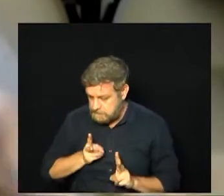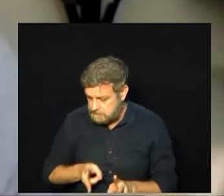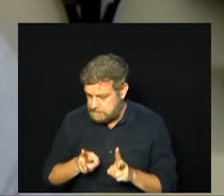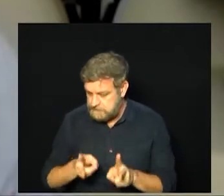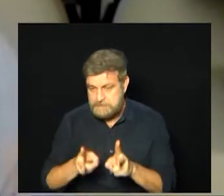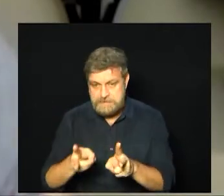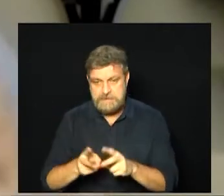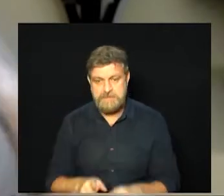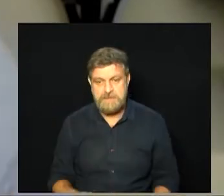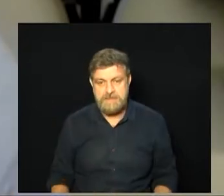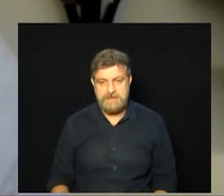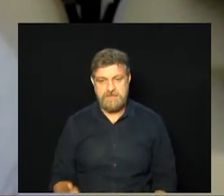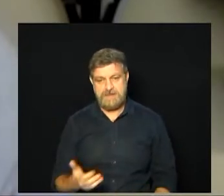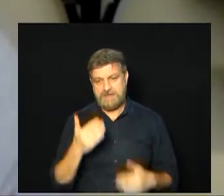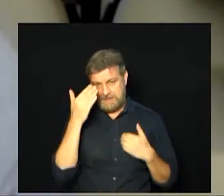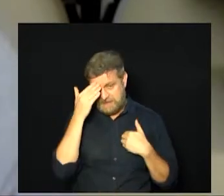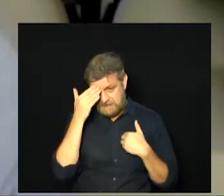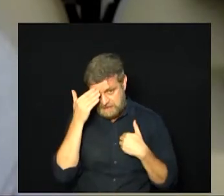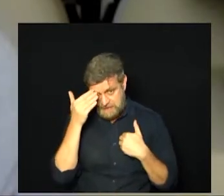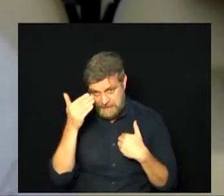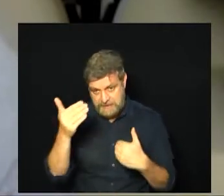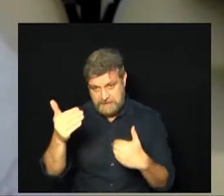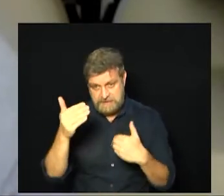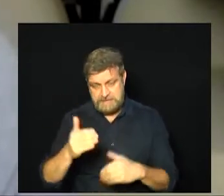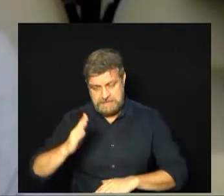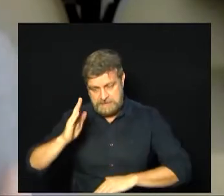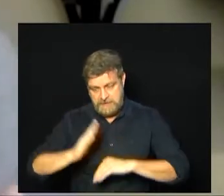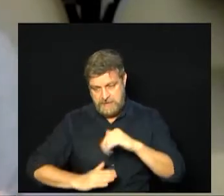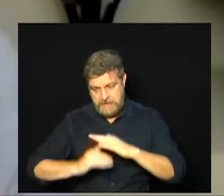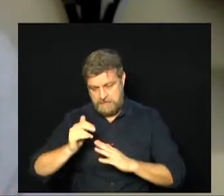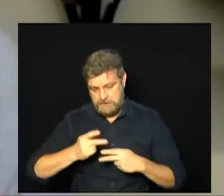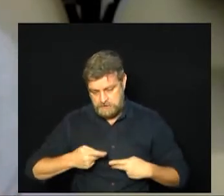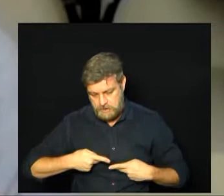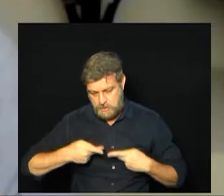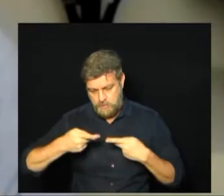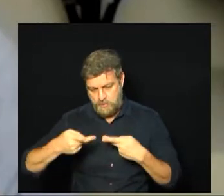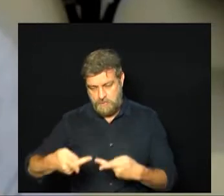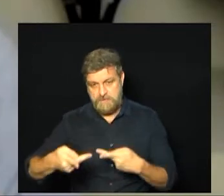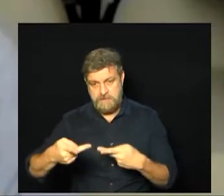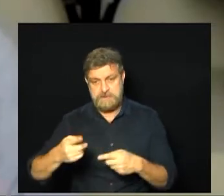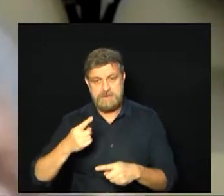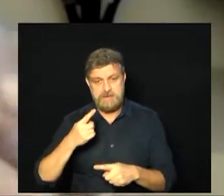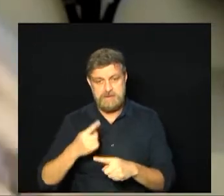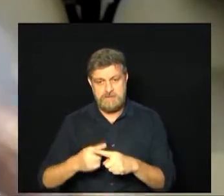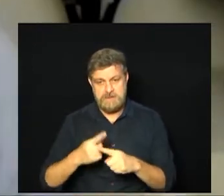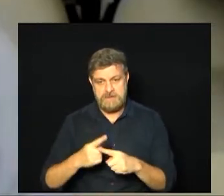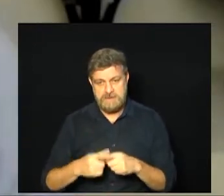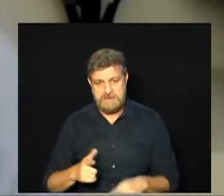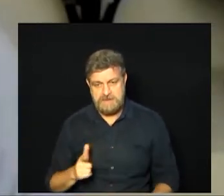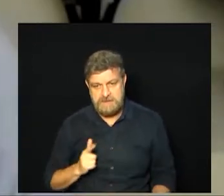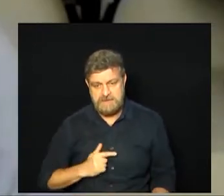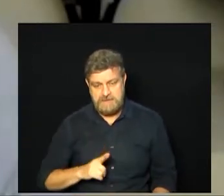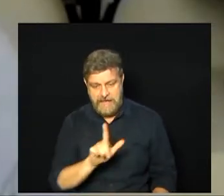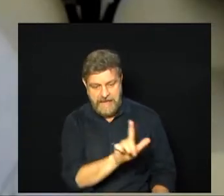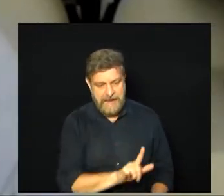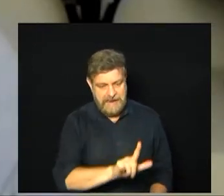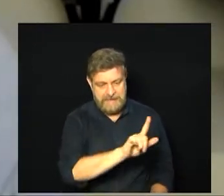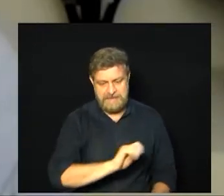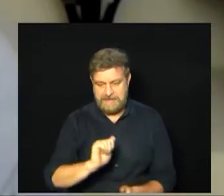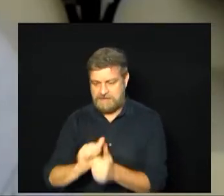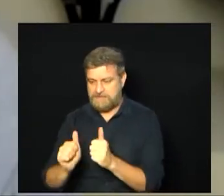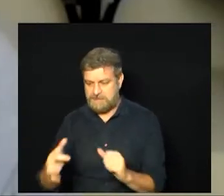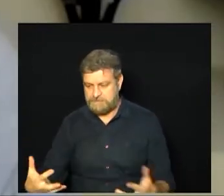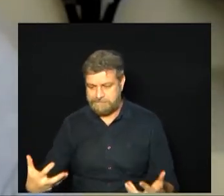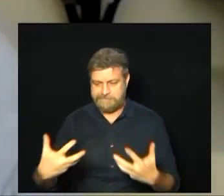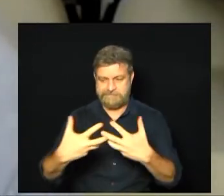eu gostaria de agradecer essa iniciativa, o convite, porque juntar literatura e